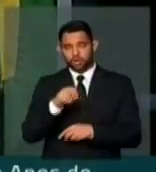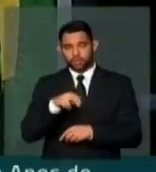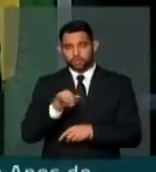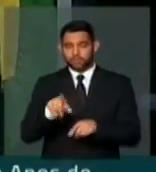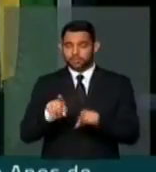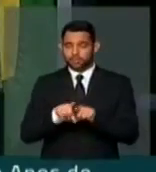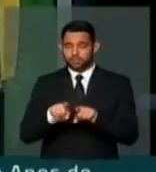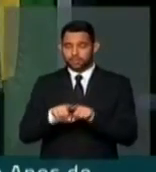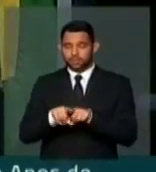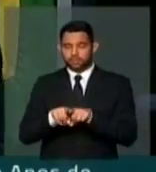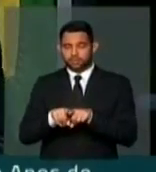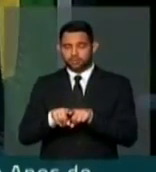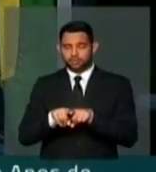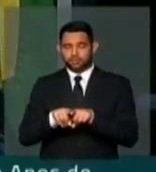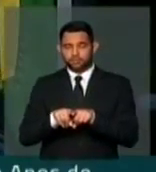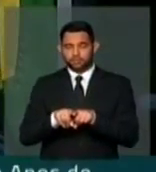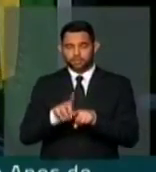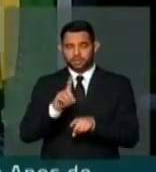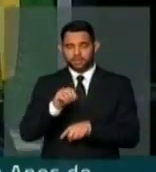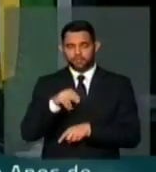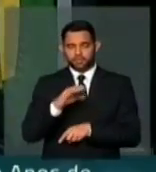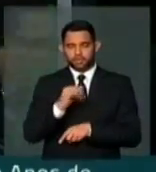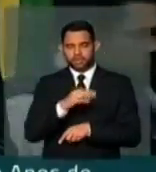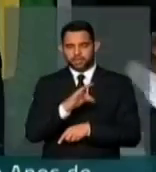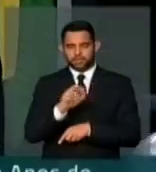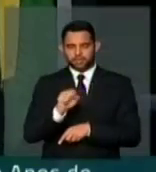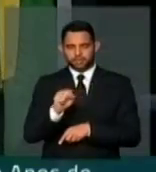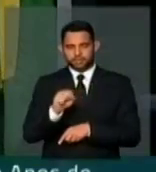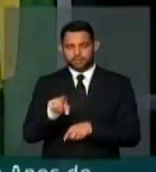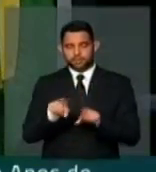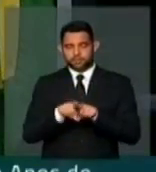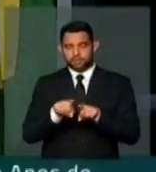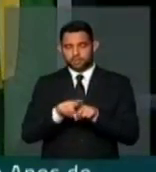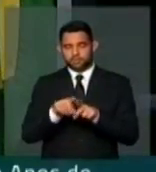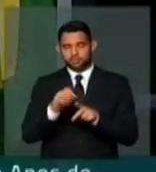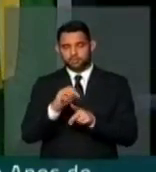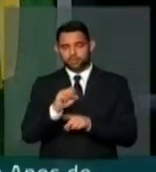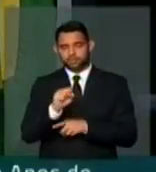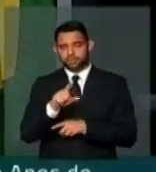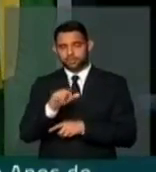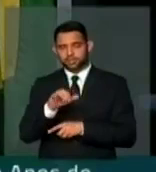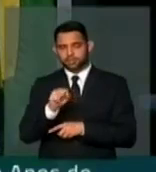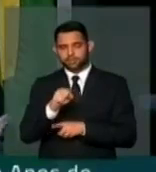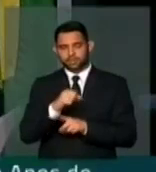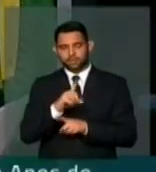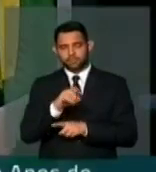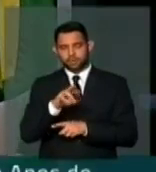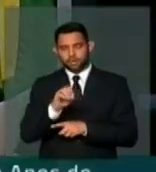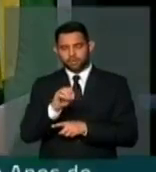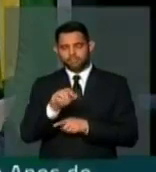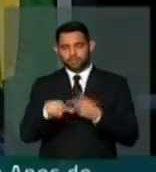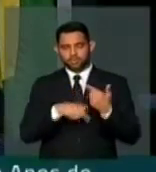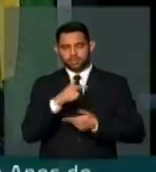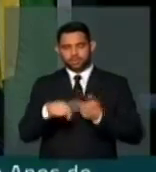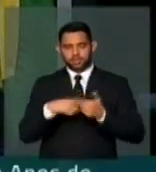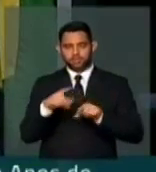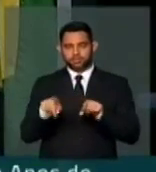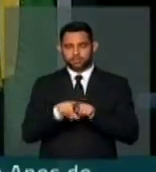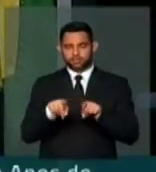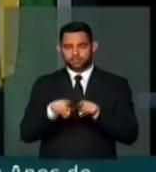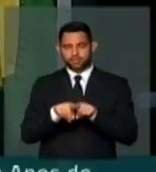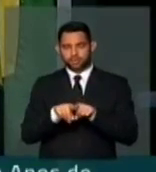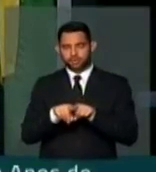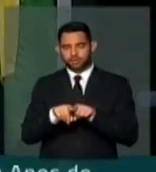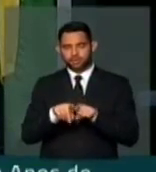também, para os democratas também, para os sociais-democratas também, para os trabalhistas também,